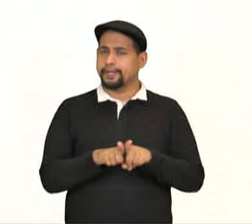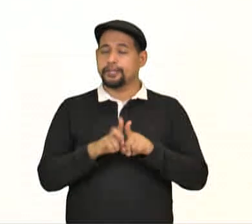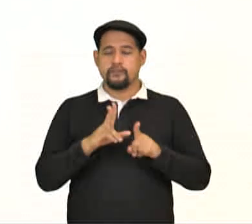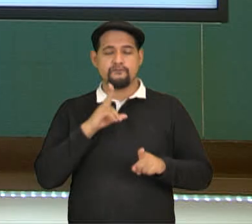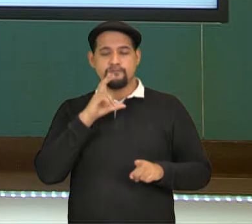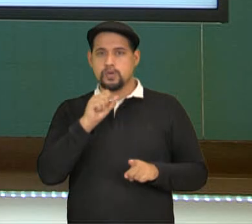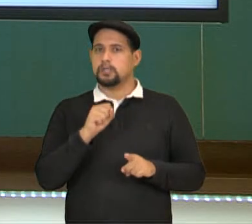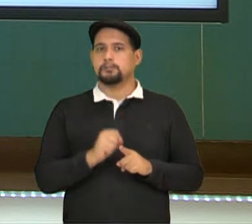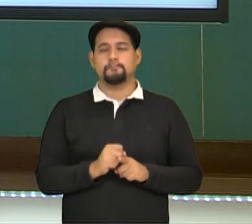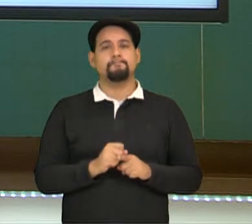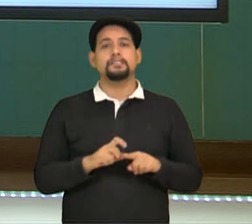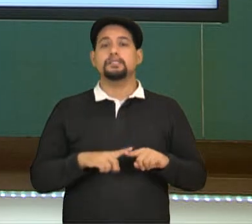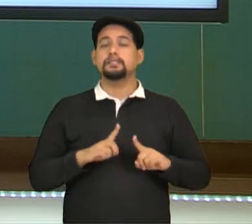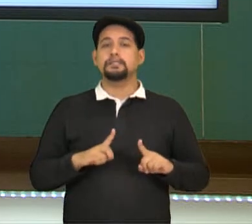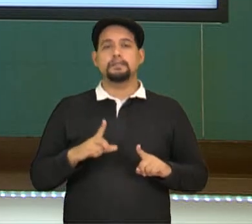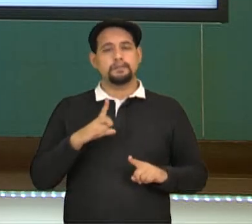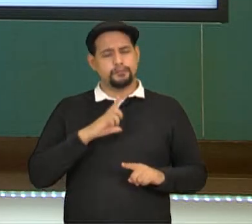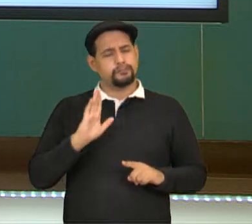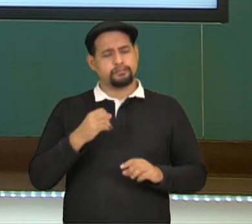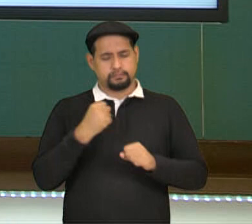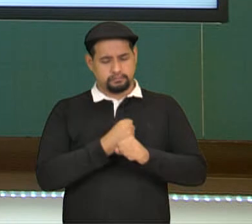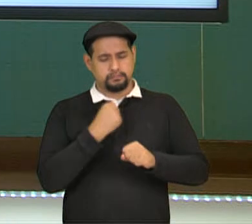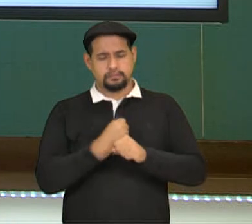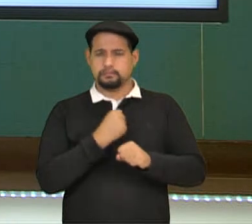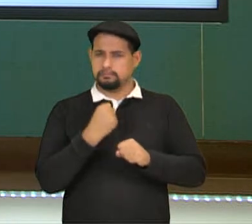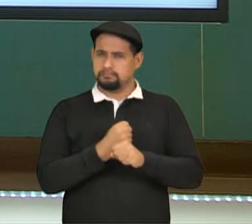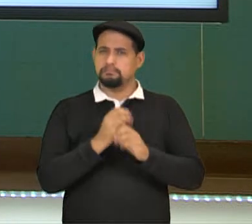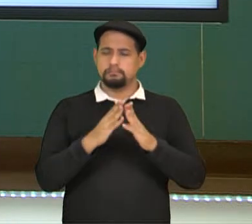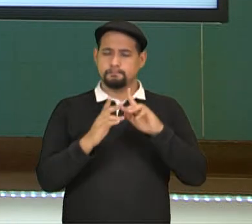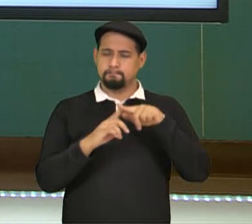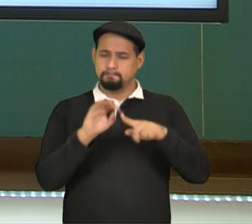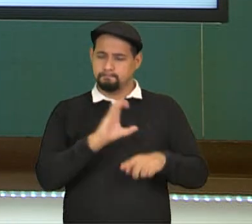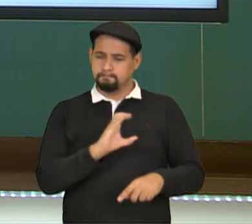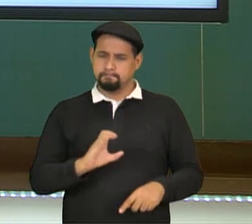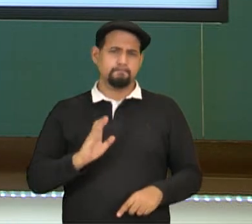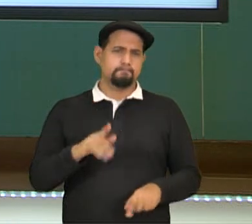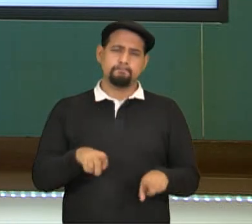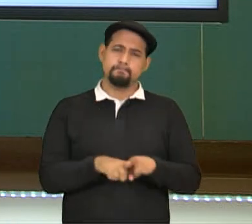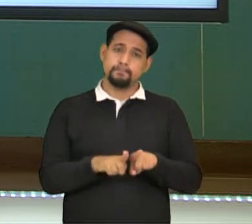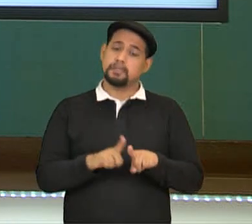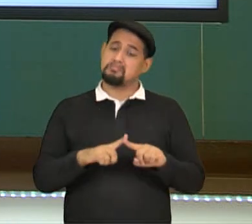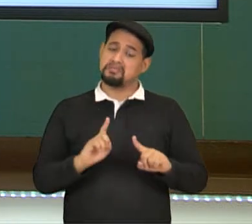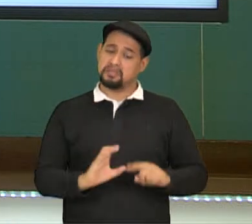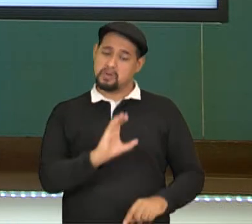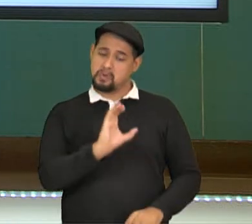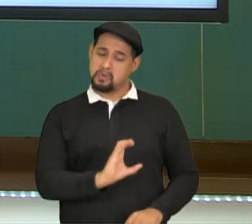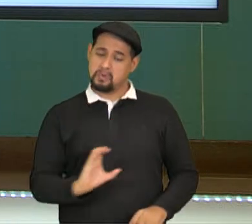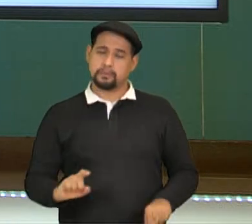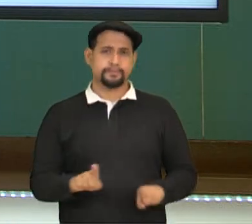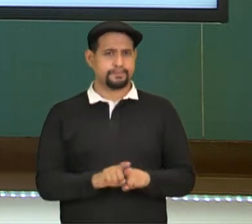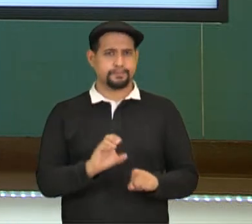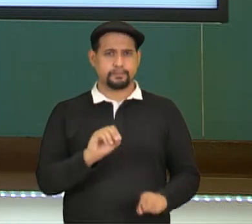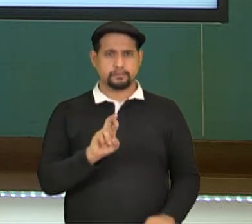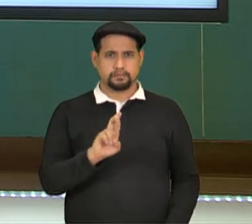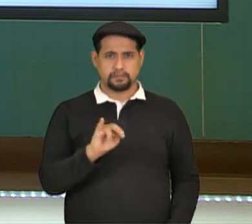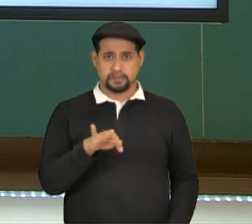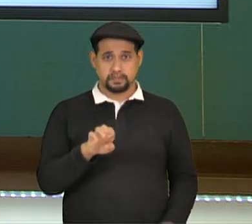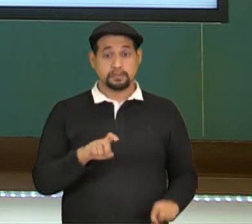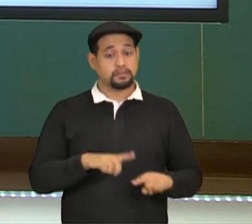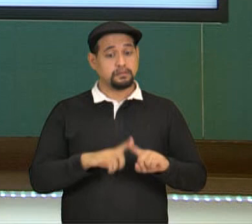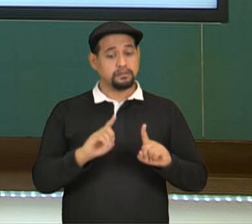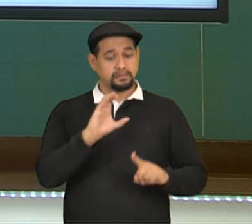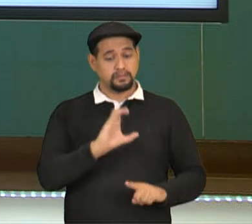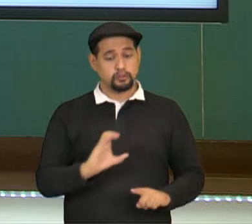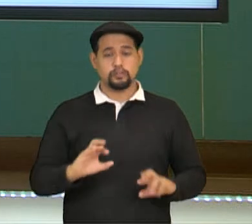no início, a gente já tinha a construção da Igreja Católica no Ocidente e tudo mais, e eles eram católicos no Oriente também. Mas o catolicismo é um